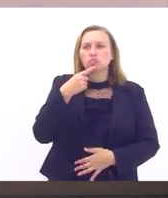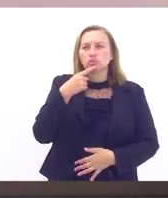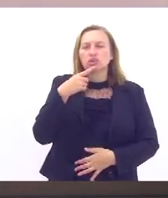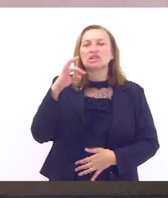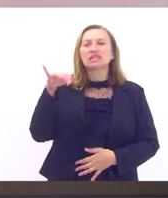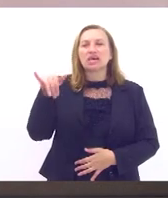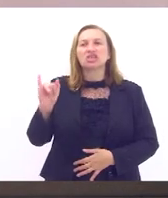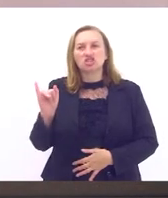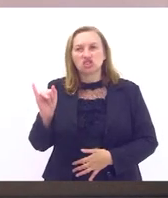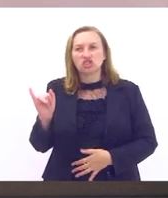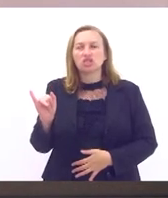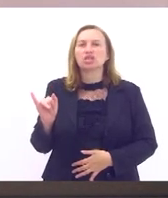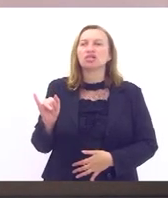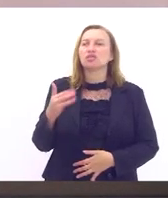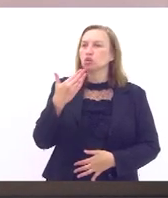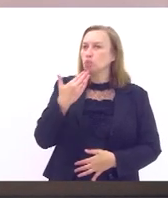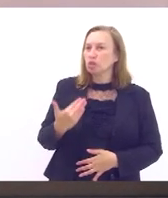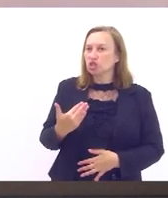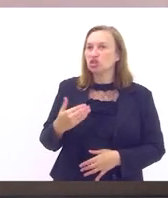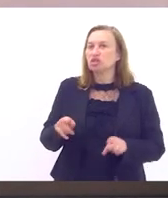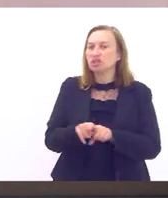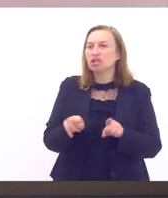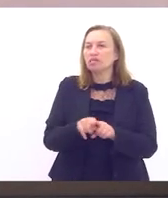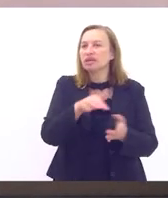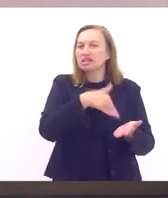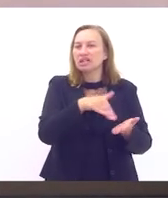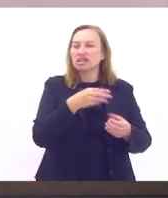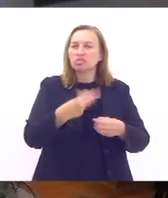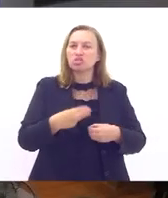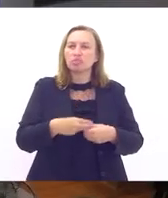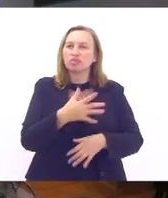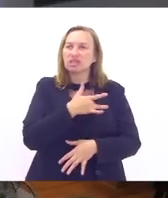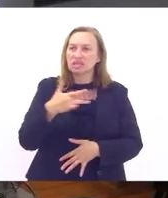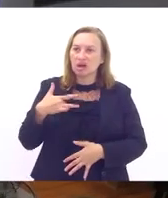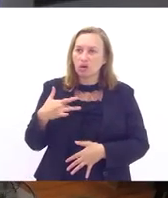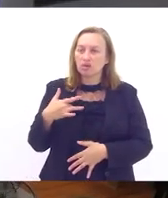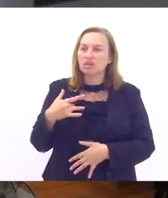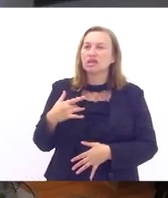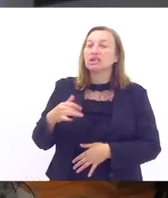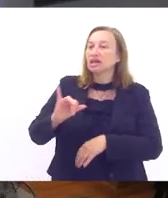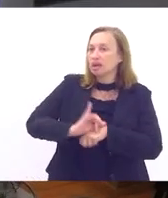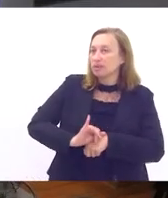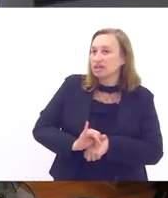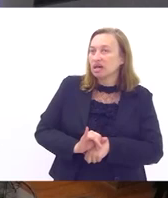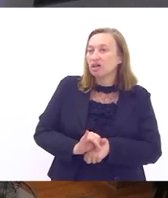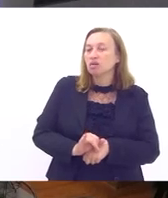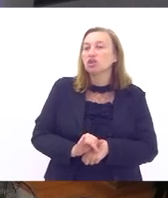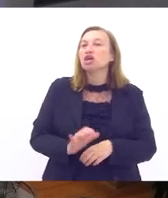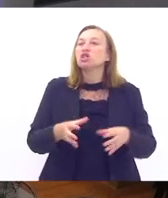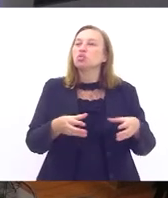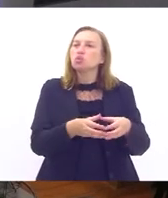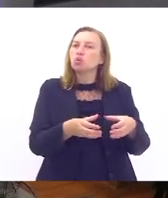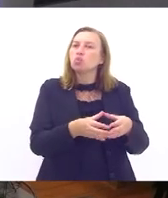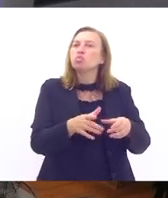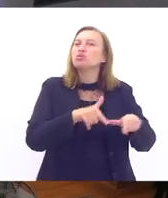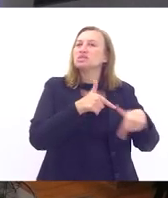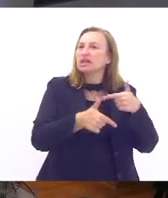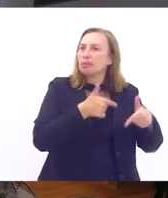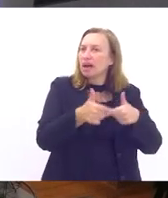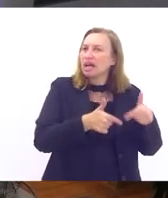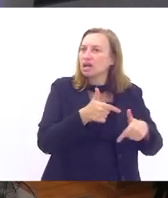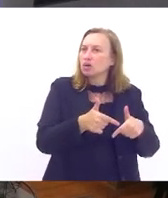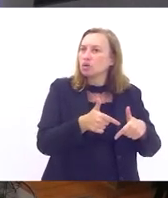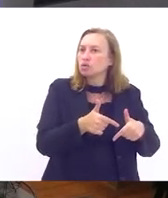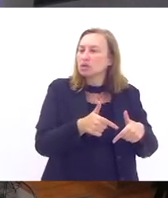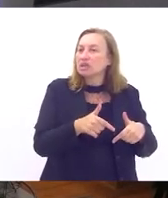o deputado Tandi fez aqui a sugestão da Secretaria Municipal de Saúde, da capital, e desse grupo de trabalho que...